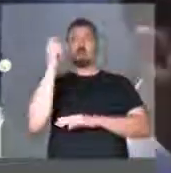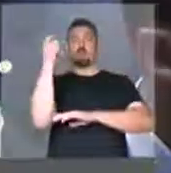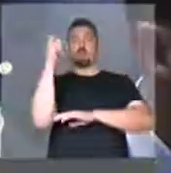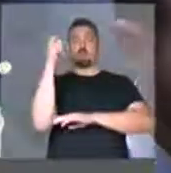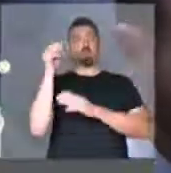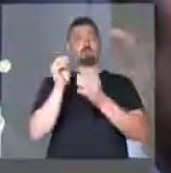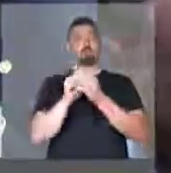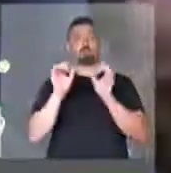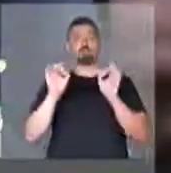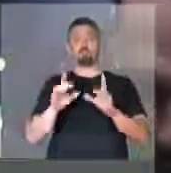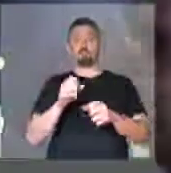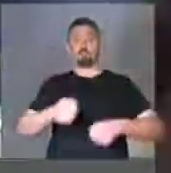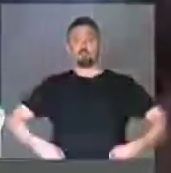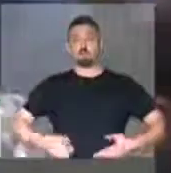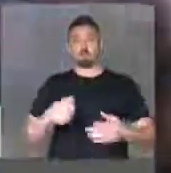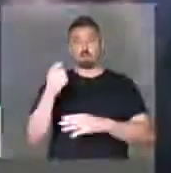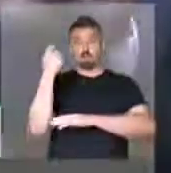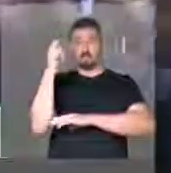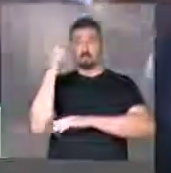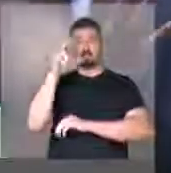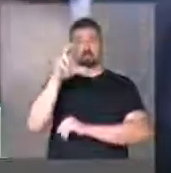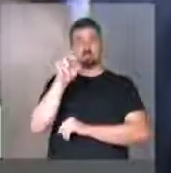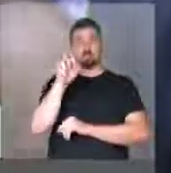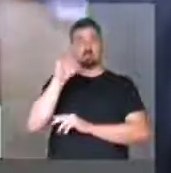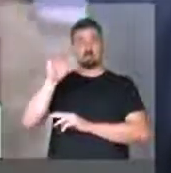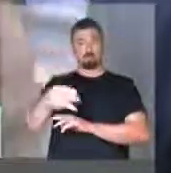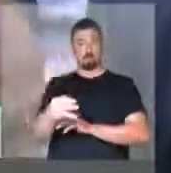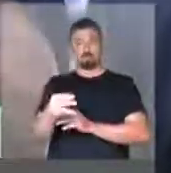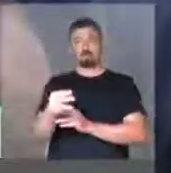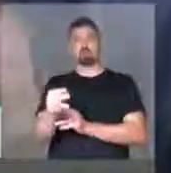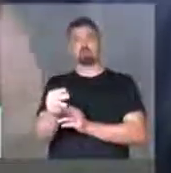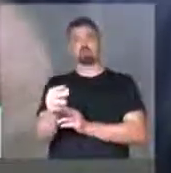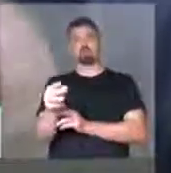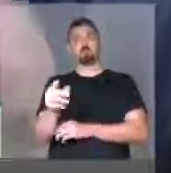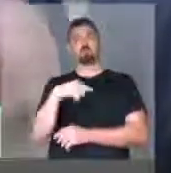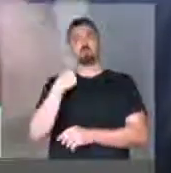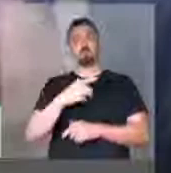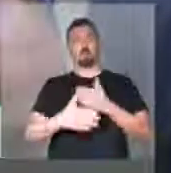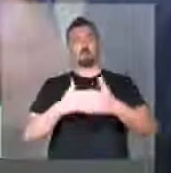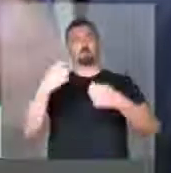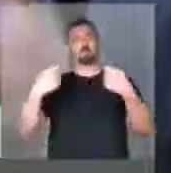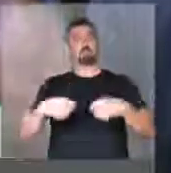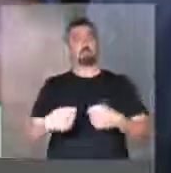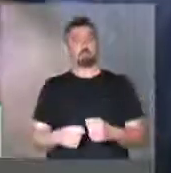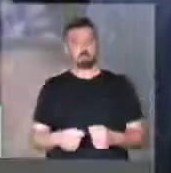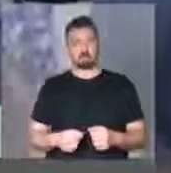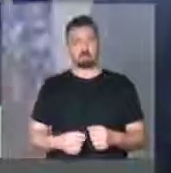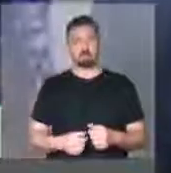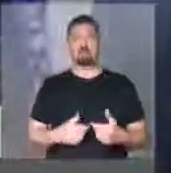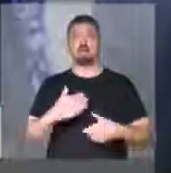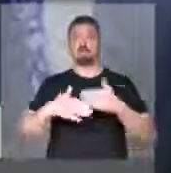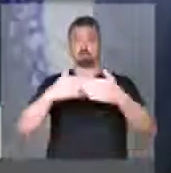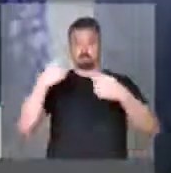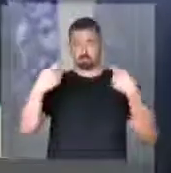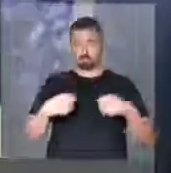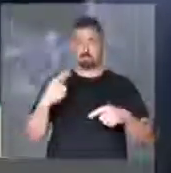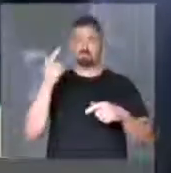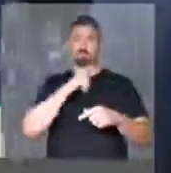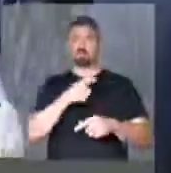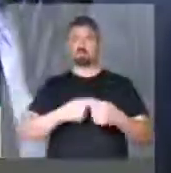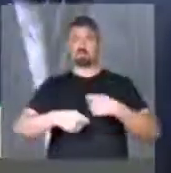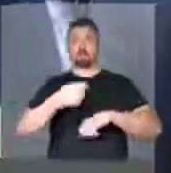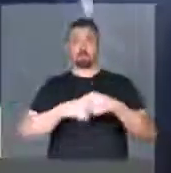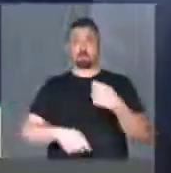esperando. O gasto anual de Alcântara são 50 milhões e a gente precisa avançar. Precisa avançar para a gente entrar no